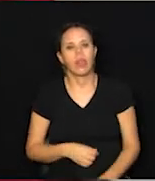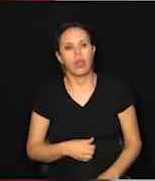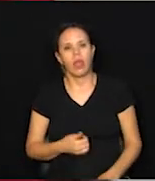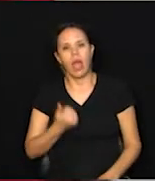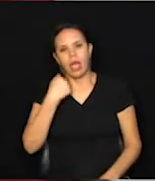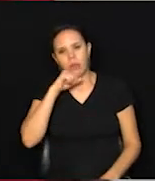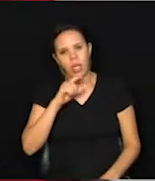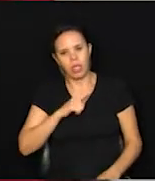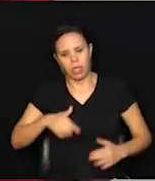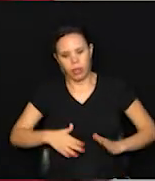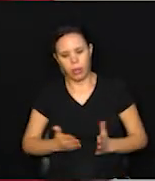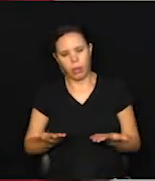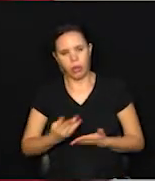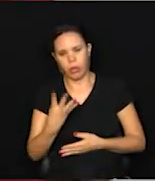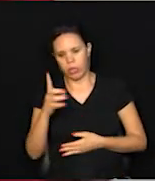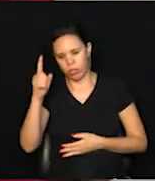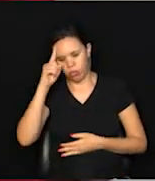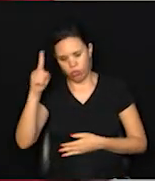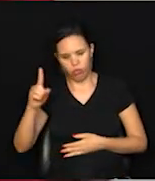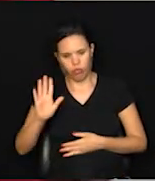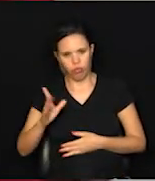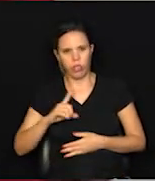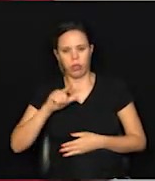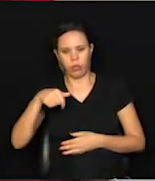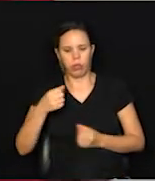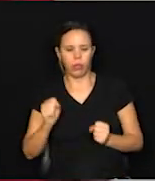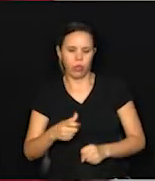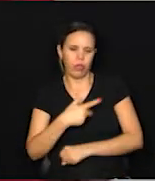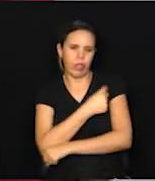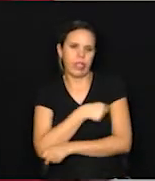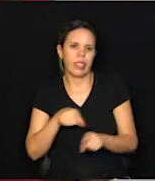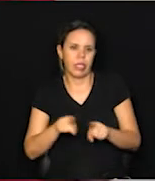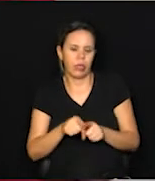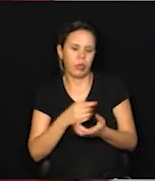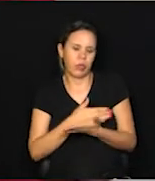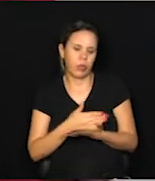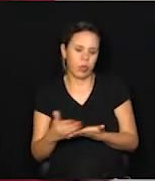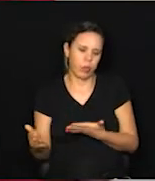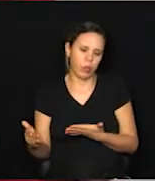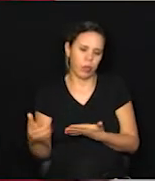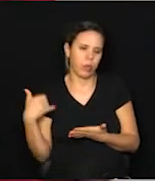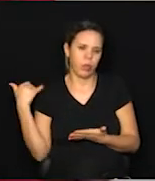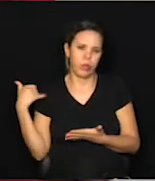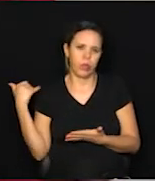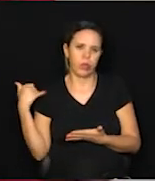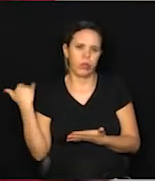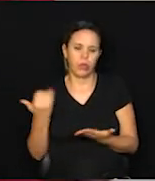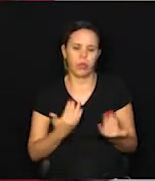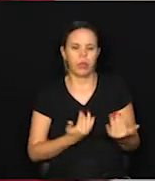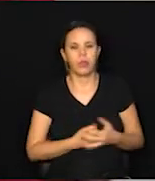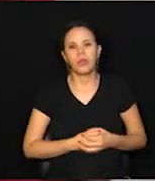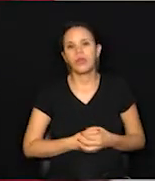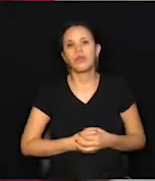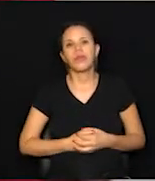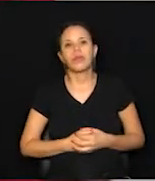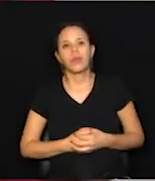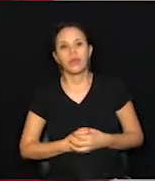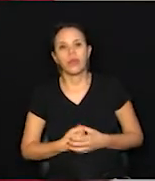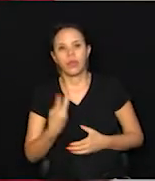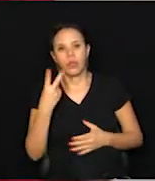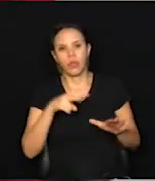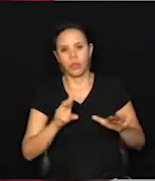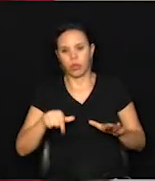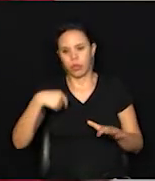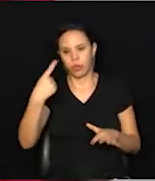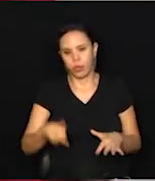45 dias de pós-parto. Então, está começando por essa faixa etária mais jovem. Duas semanas